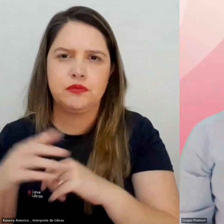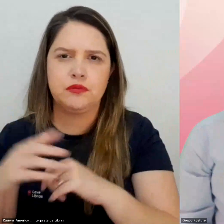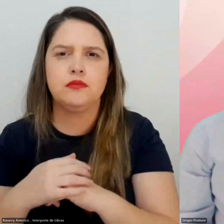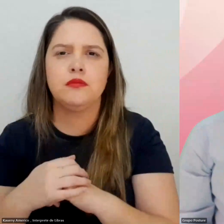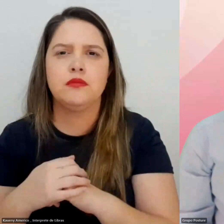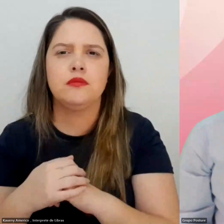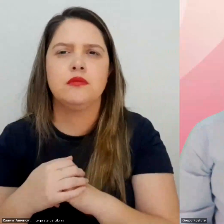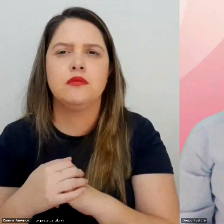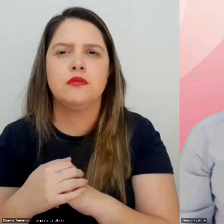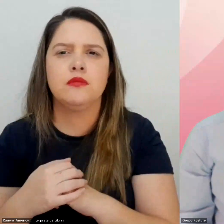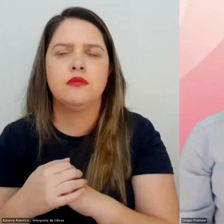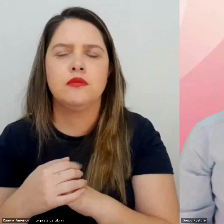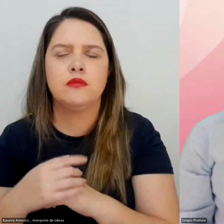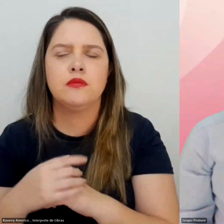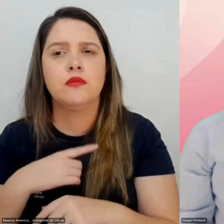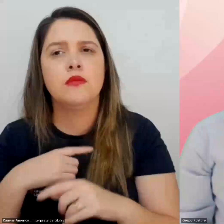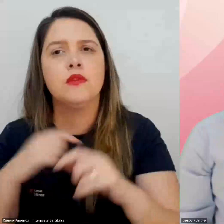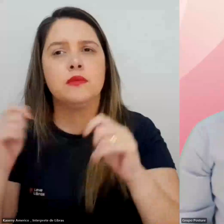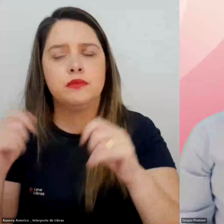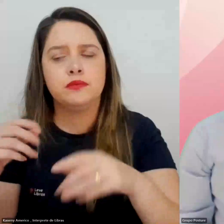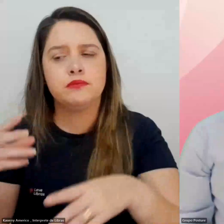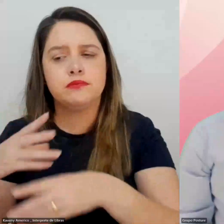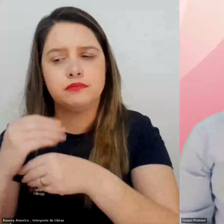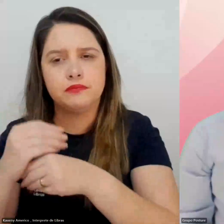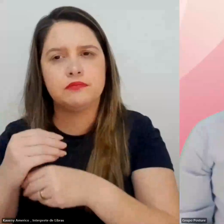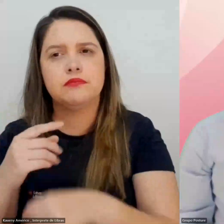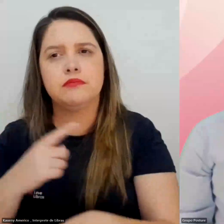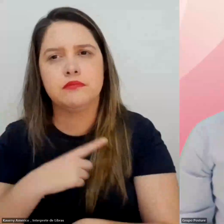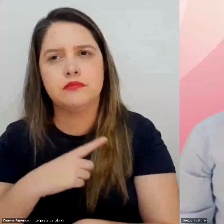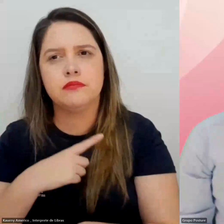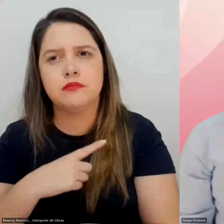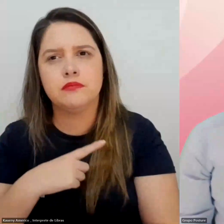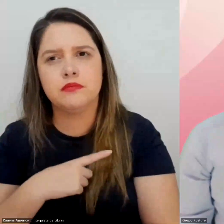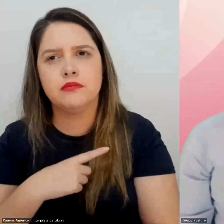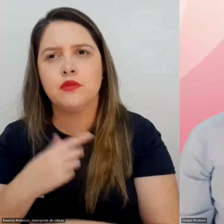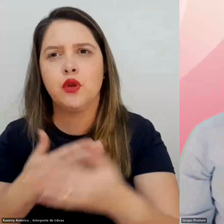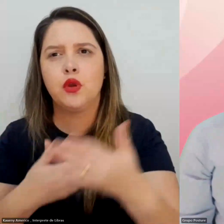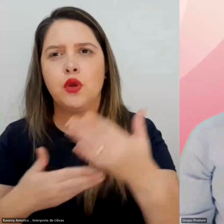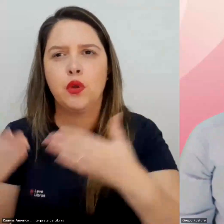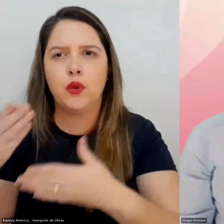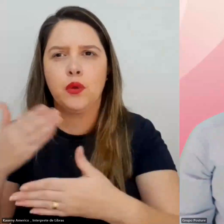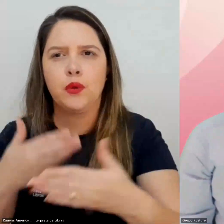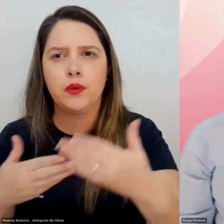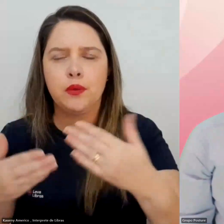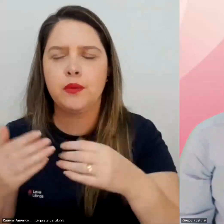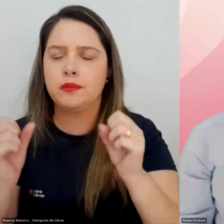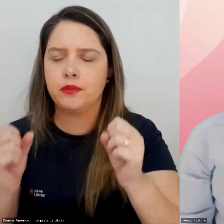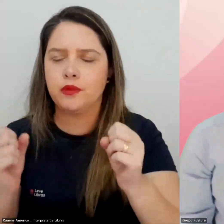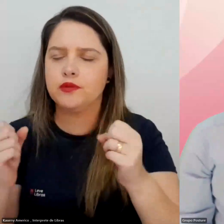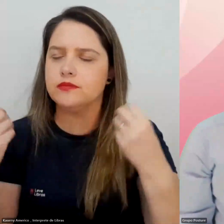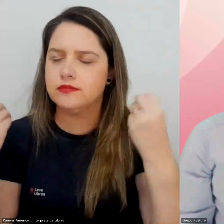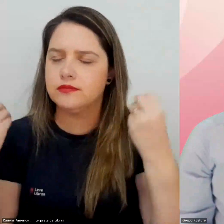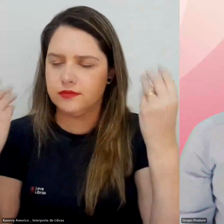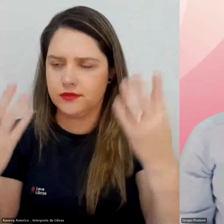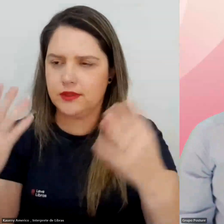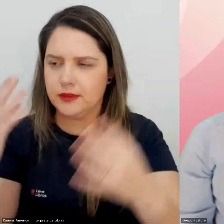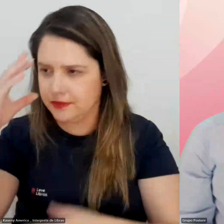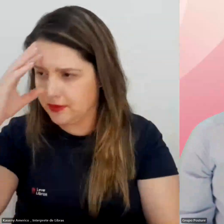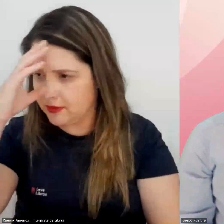compartilhamento que possa agregar na experiência. Às vezes tem um compartilhamento que é rico, né, e pode trazer aprendizado.